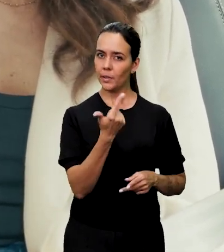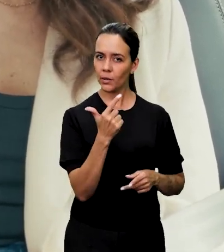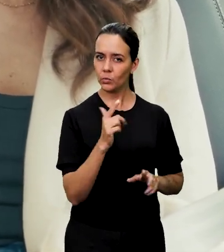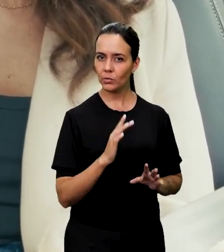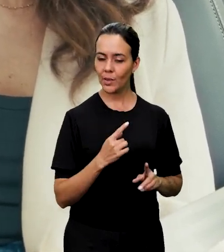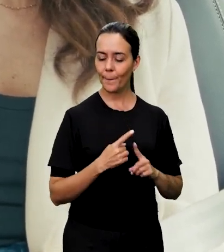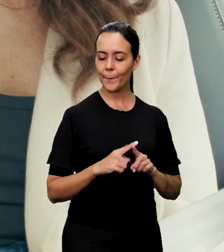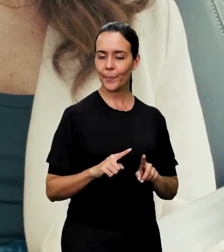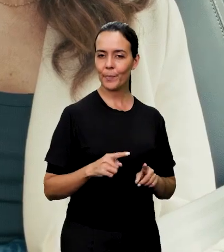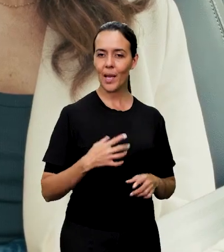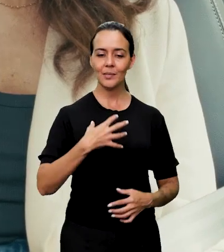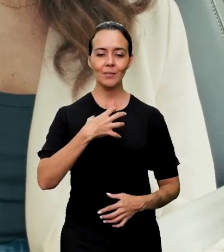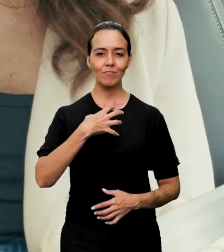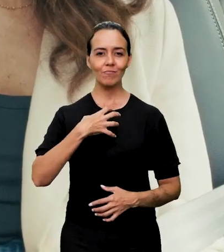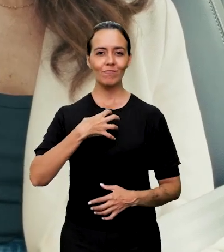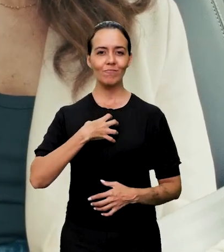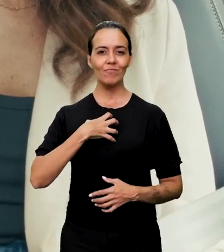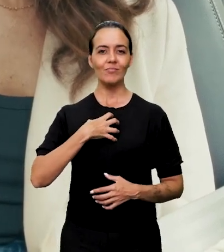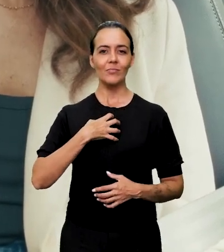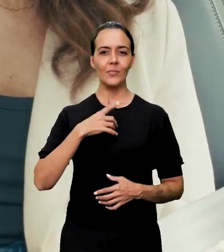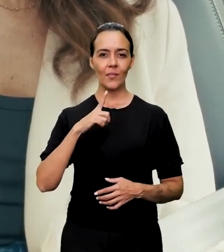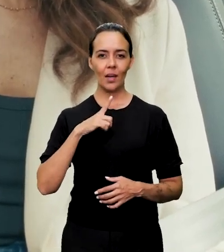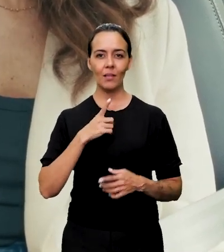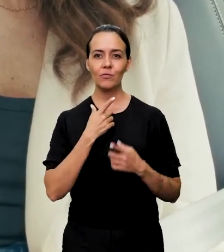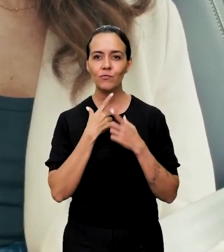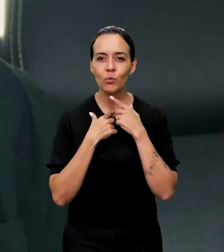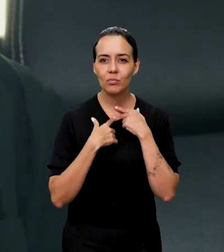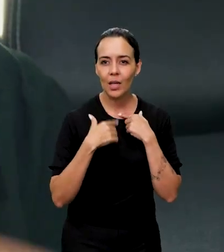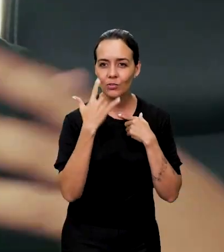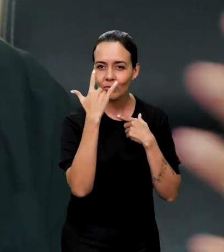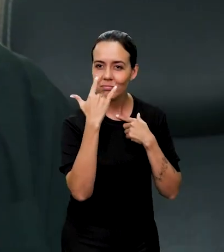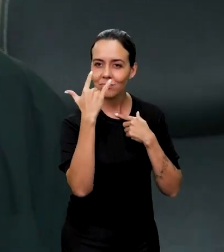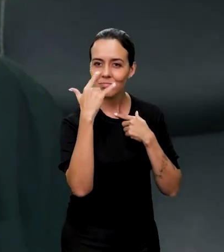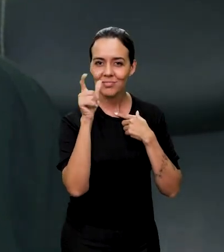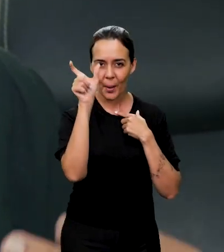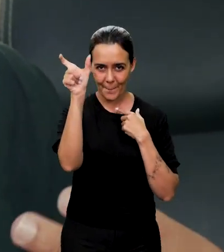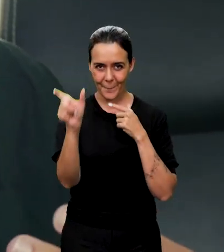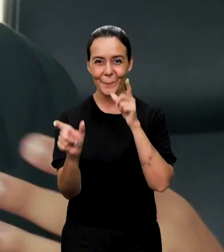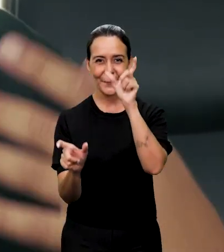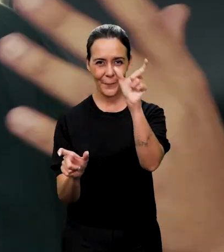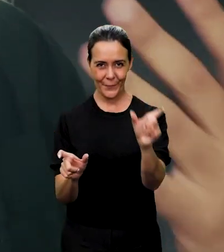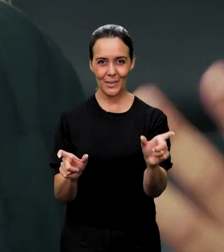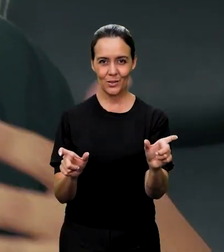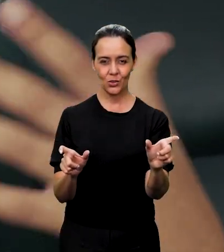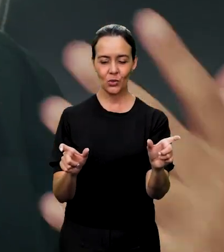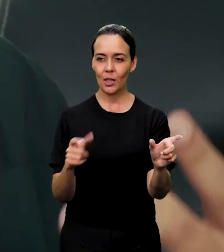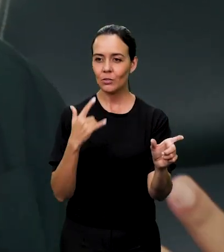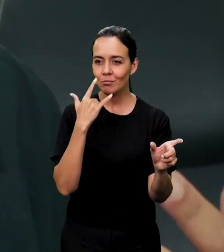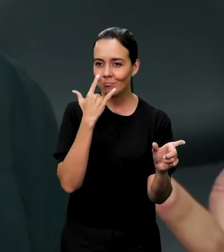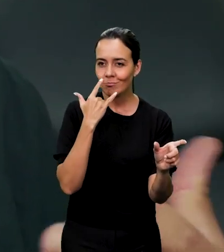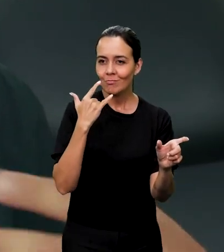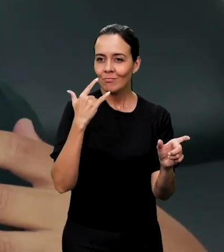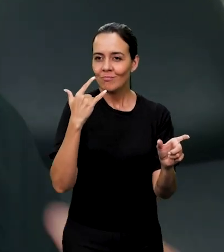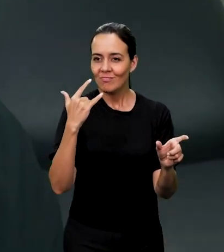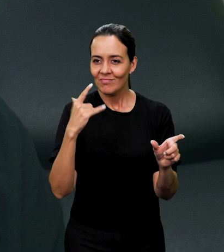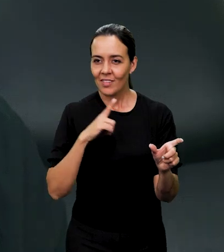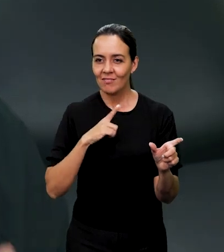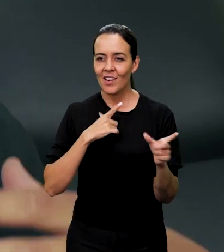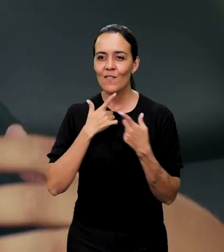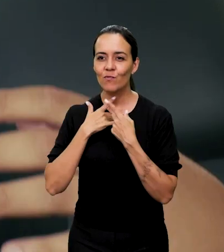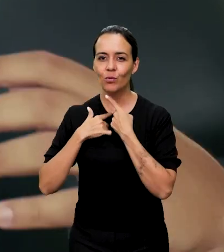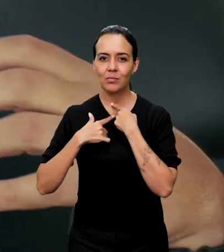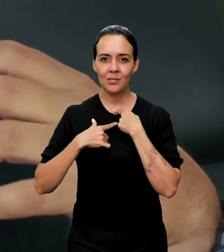nuas, mas cujo gesto é preenchido, né, de tesão, e James Dean, né, tipo, onde uma pequena coisa carrega uma